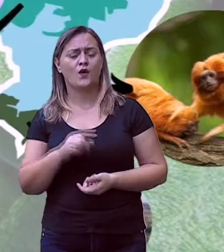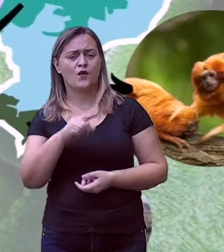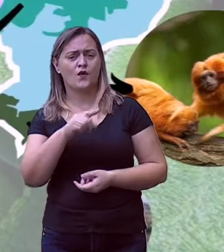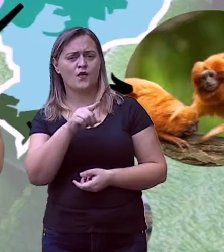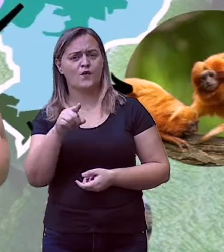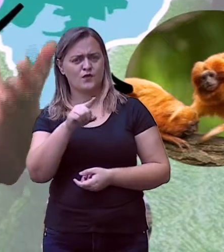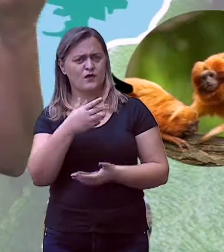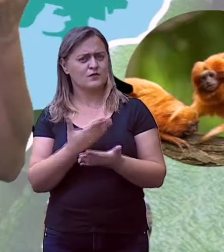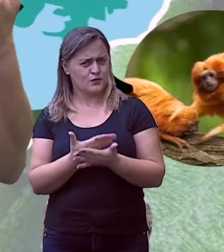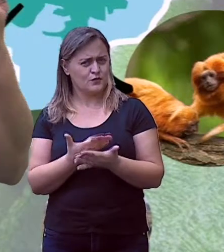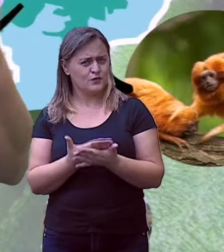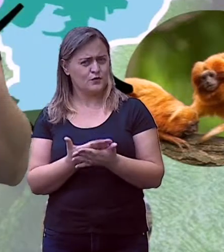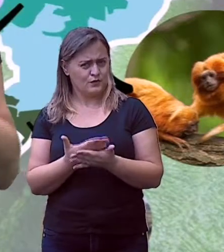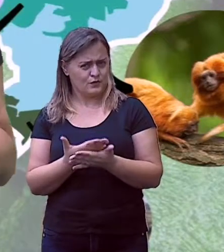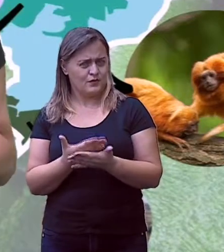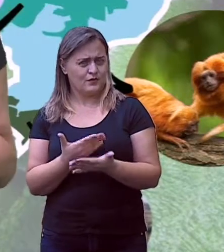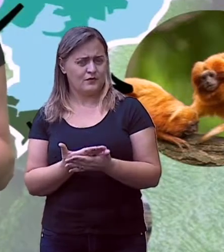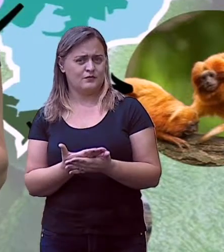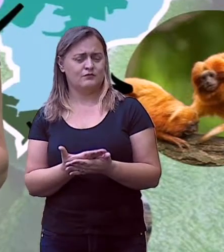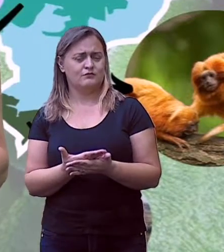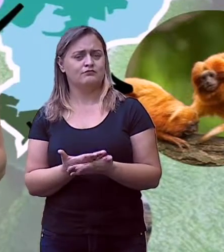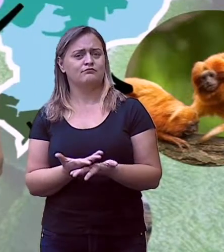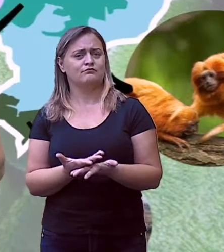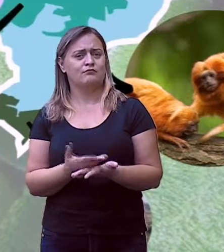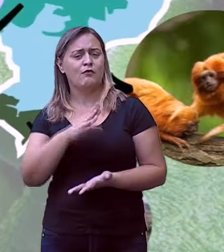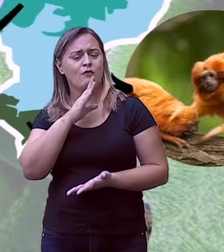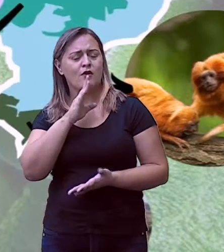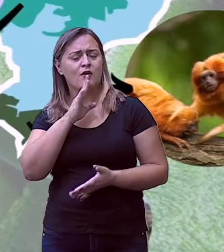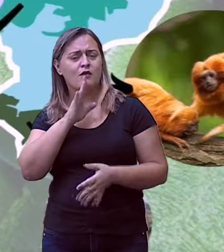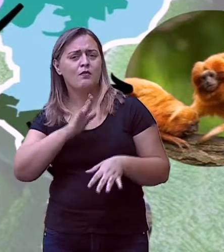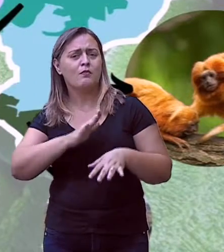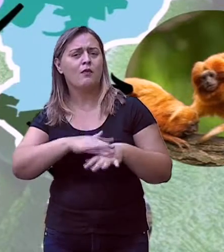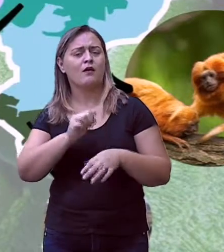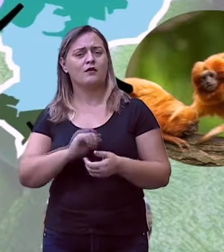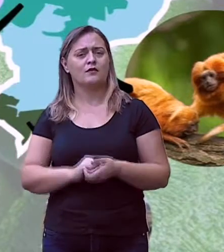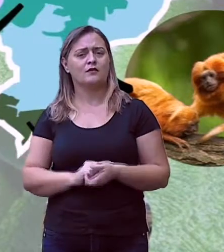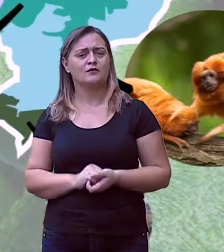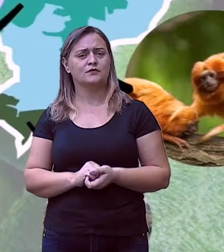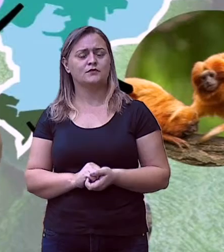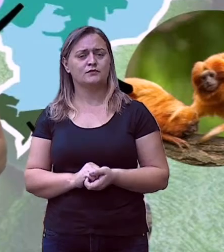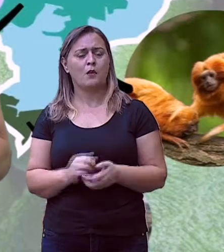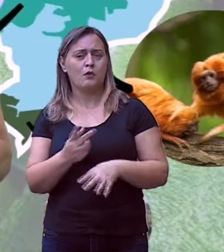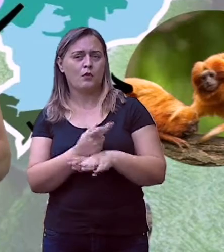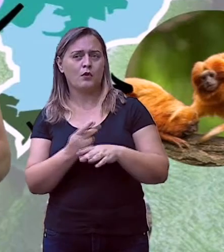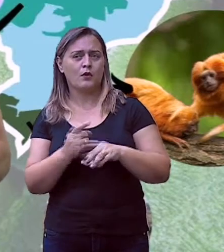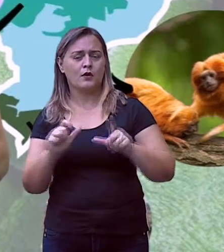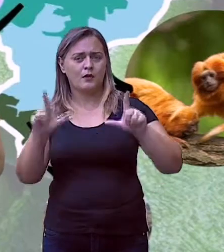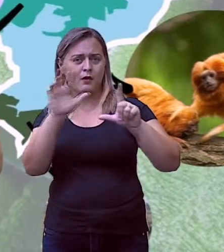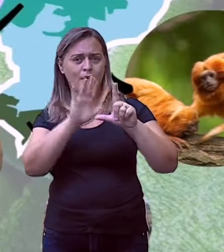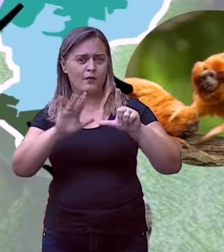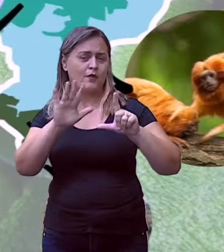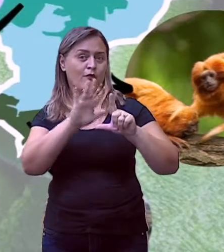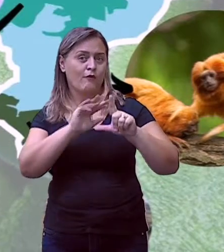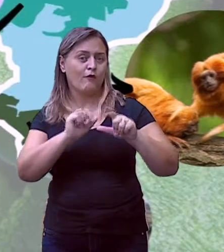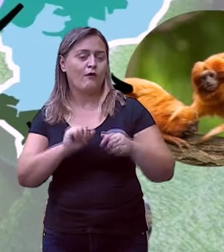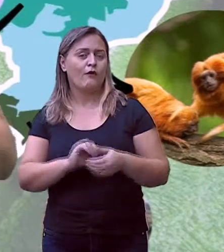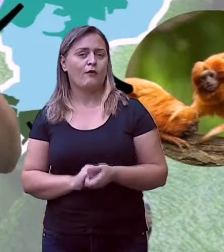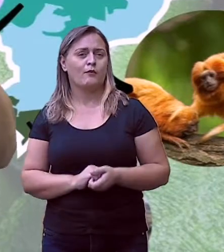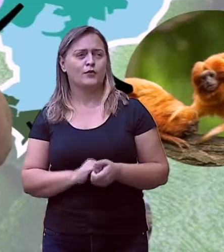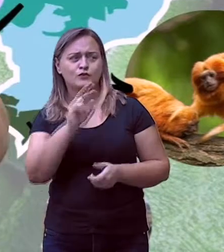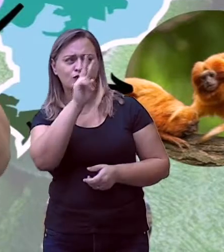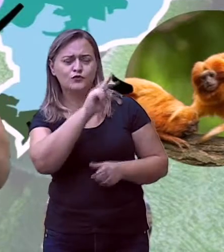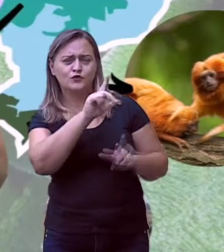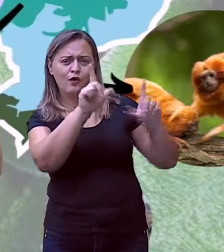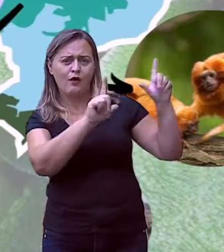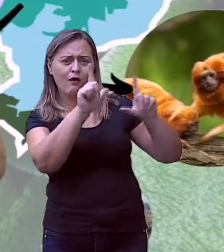têm estudado, buscado um pouquinho lá do que tem passado na plataforma, assistido nossas aulas? Se não,